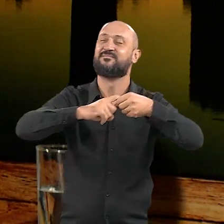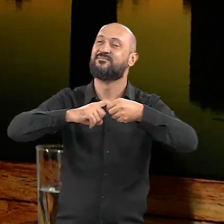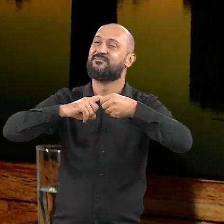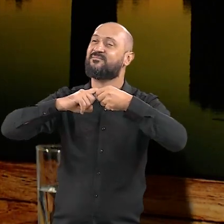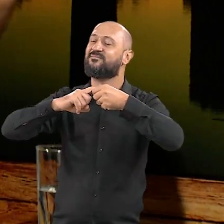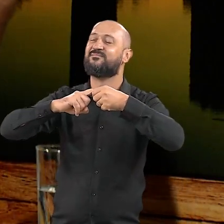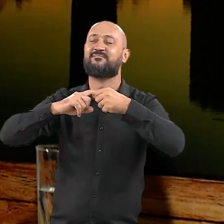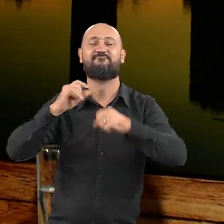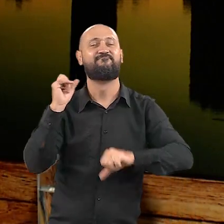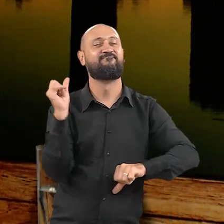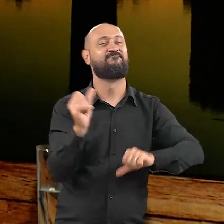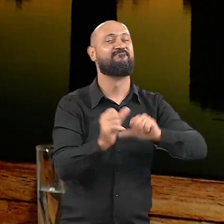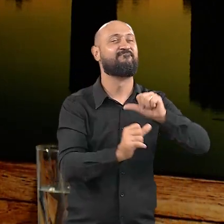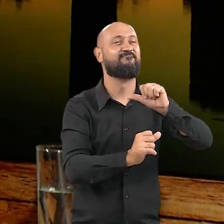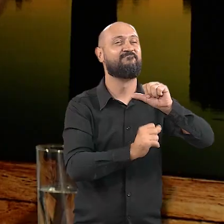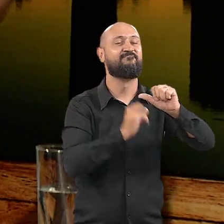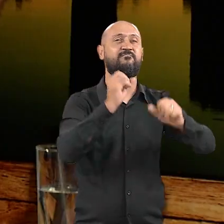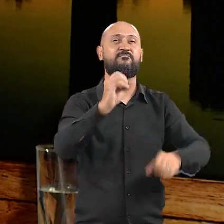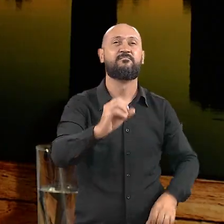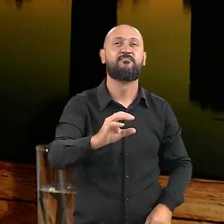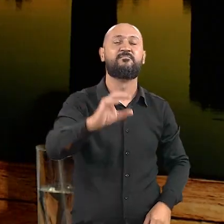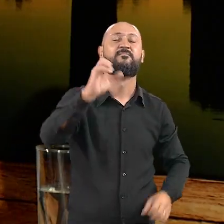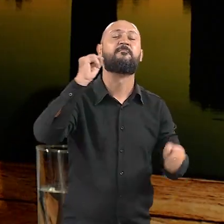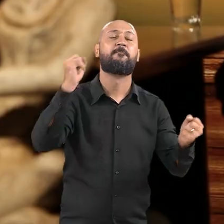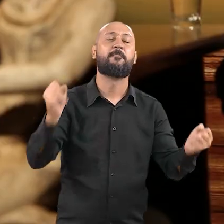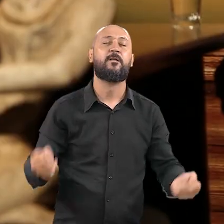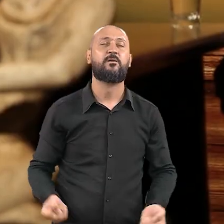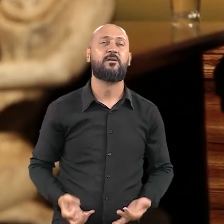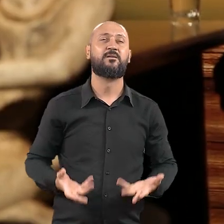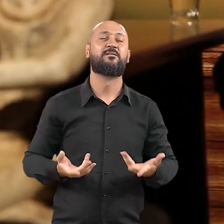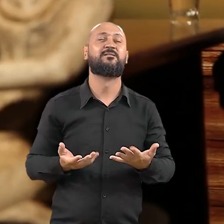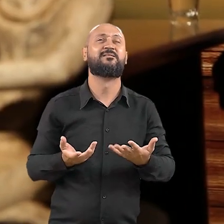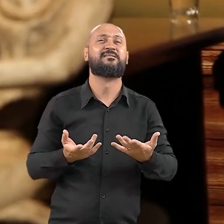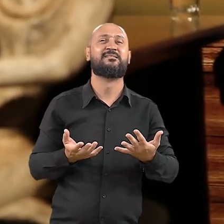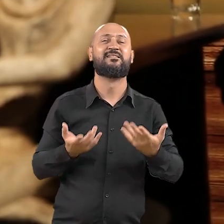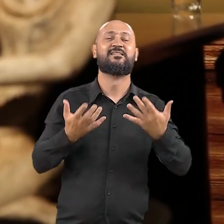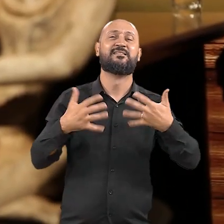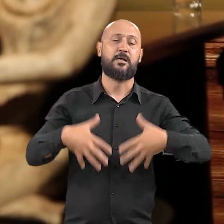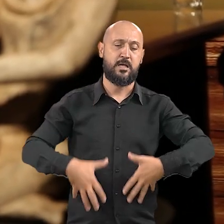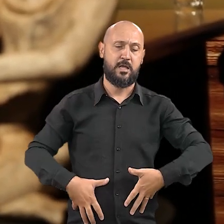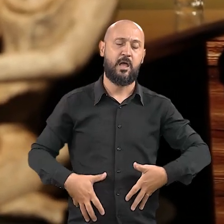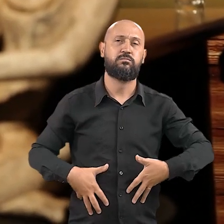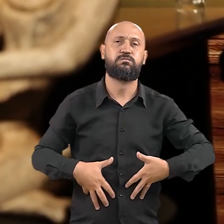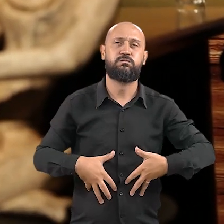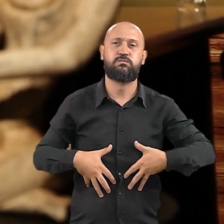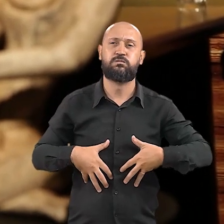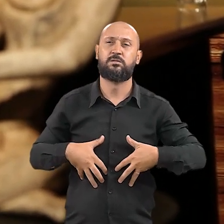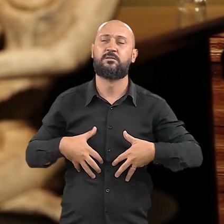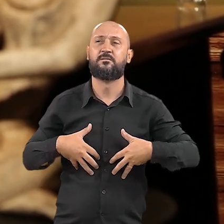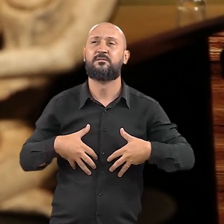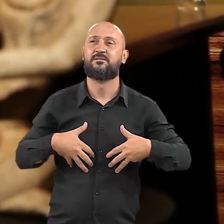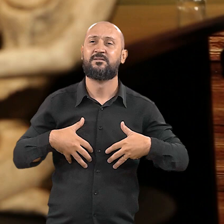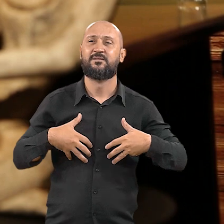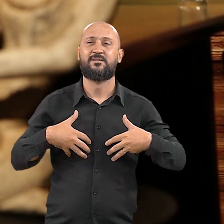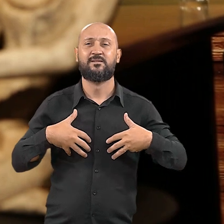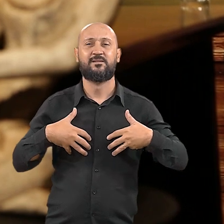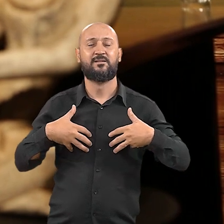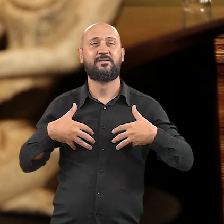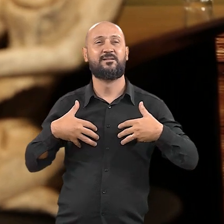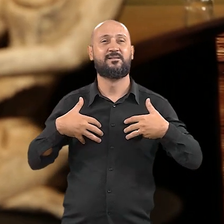favor, renova crescente o calor até transbordar de alegria na